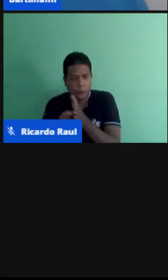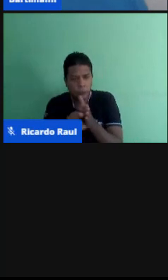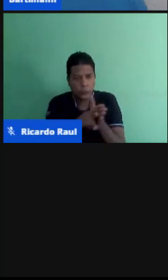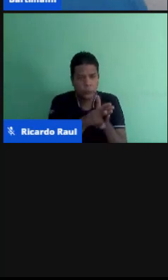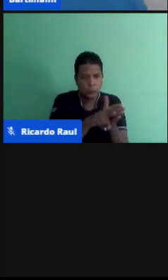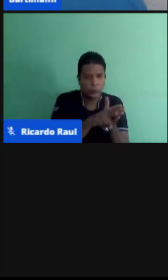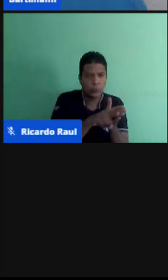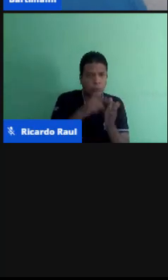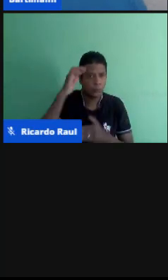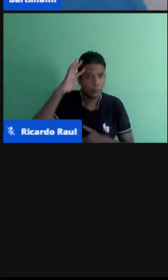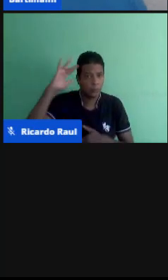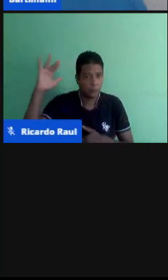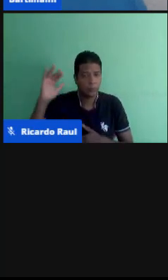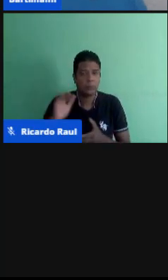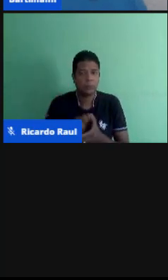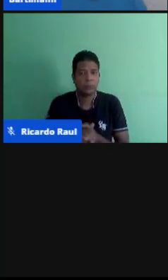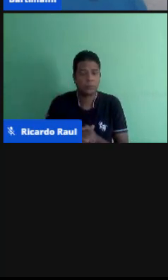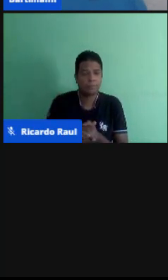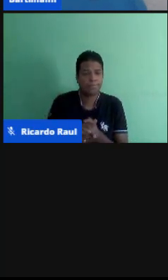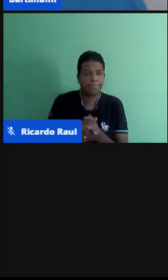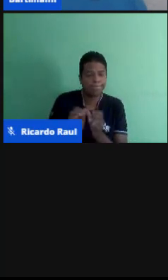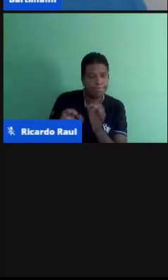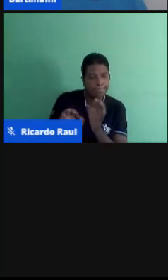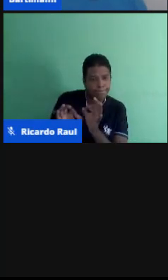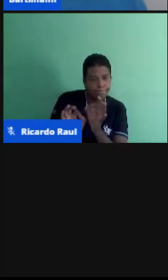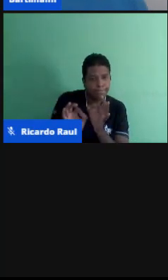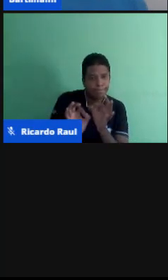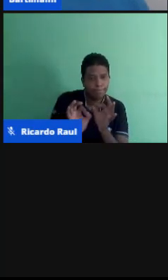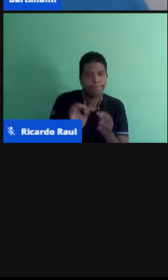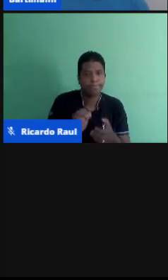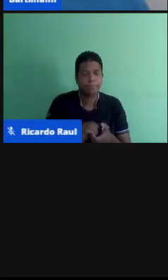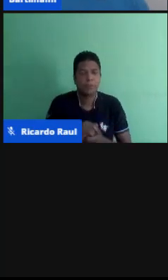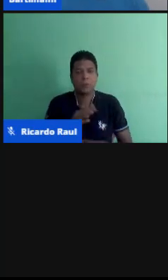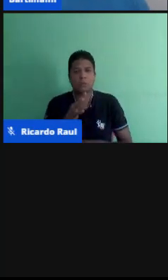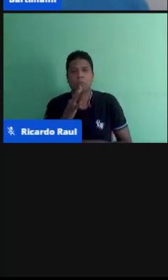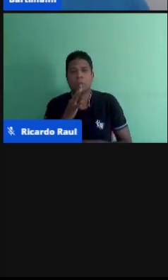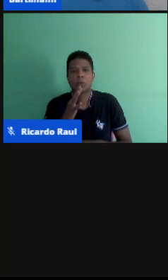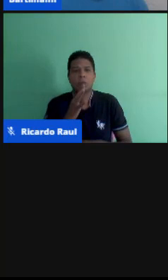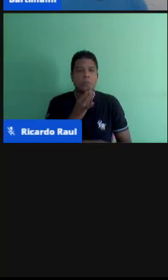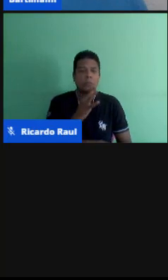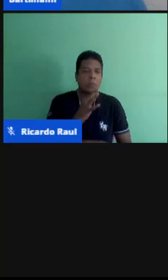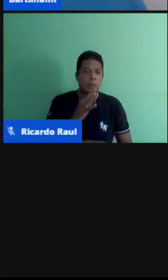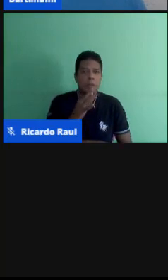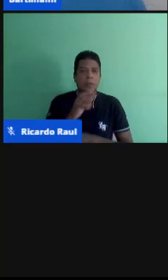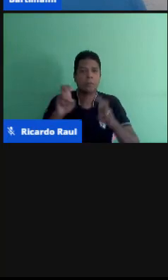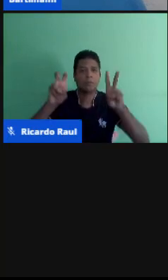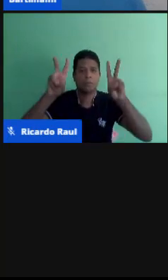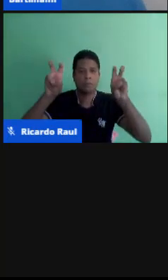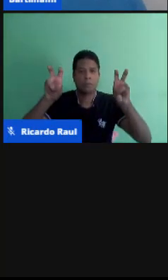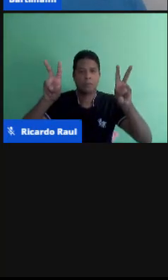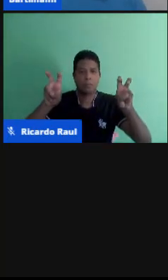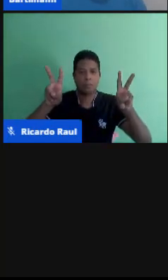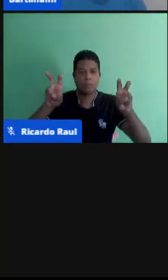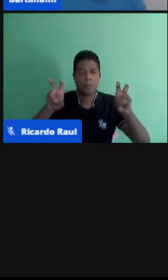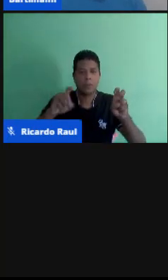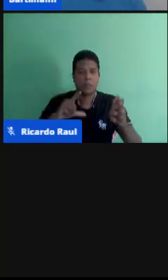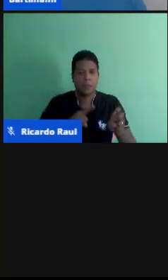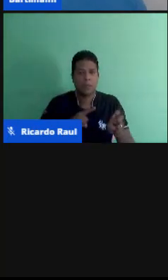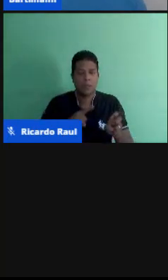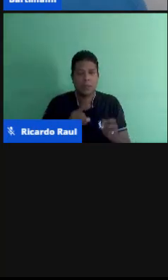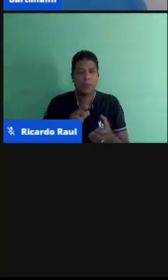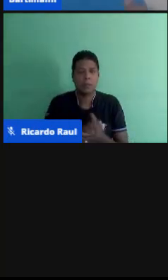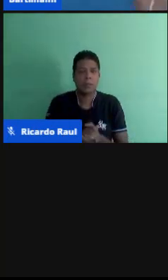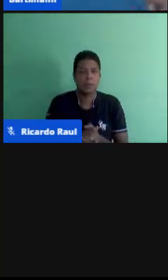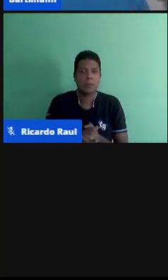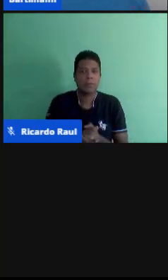organizam, né, em função dos seus conhecimentos temáticos, então você tem especialistas em